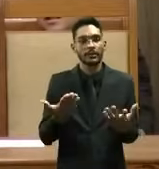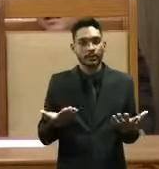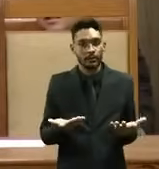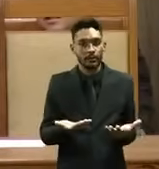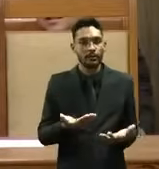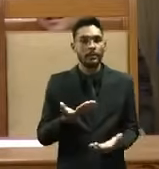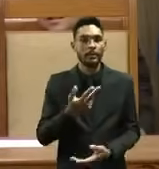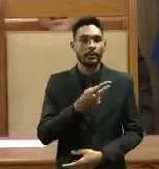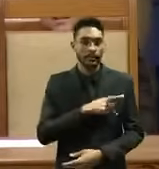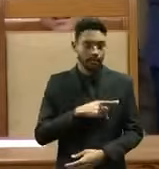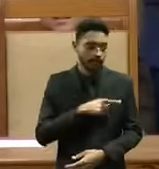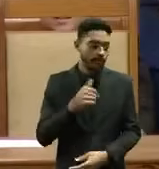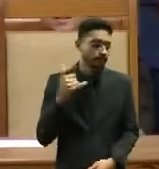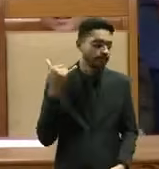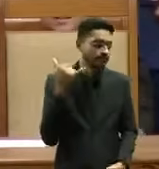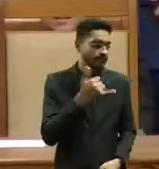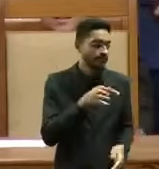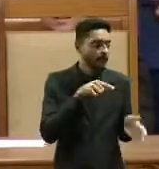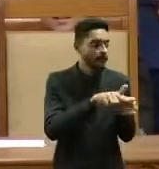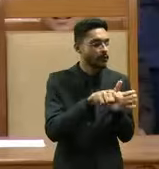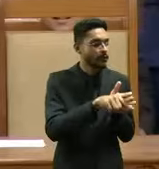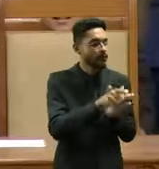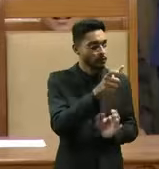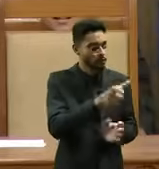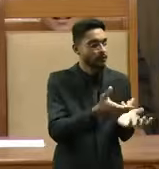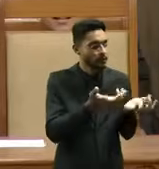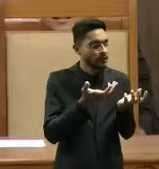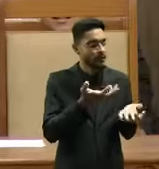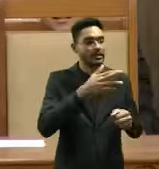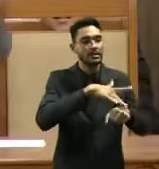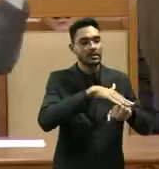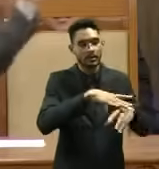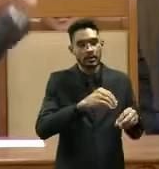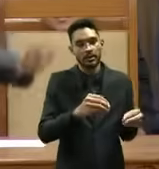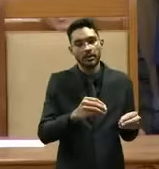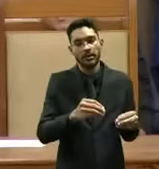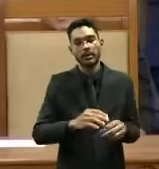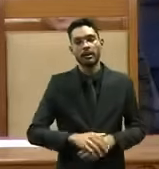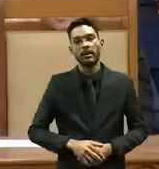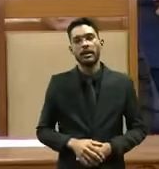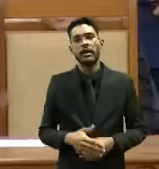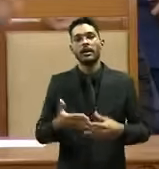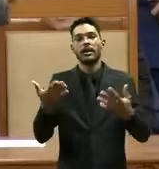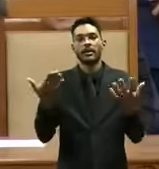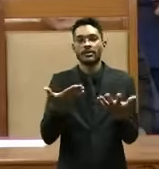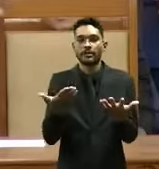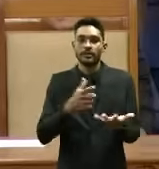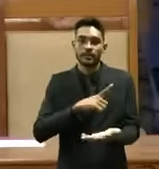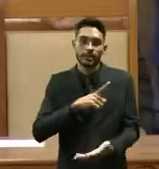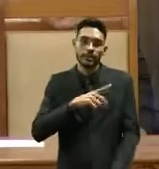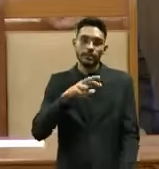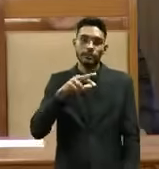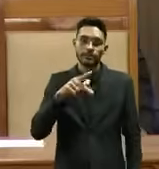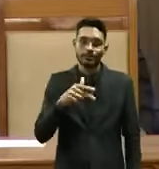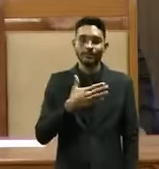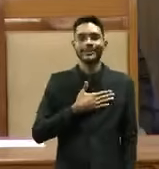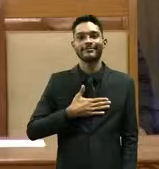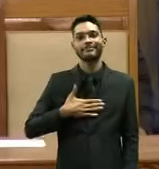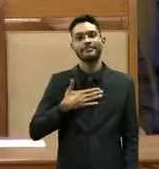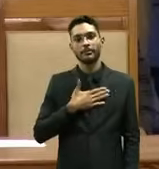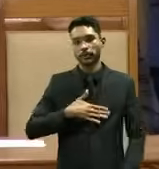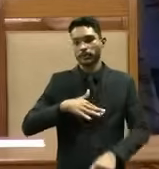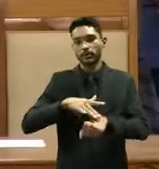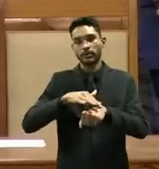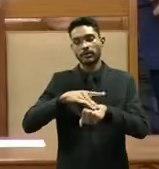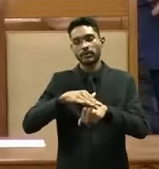meus irmãos tem gente que acha bom Tem pessoas que gostam tem irmão que não é nem doente mas na hora que ele vê uma pessoa como é que você tá